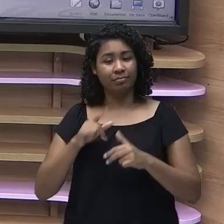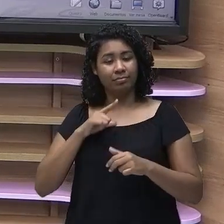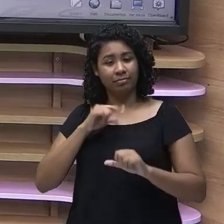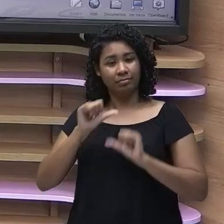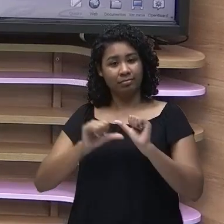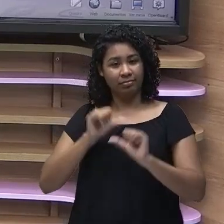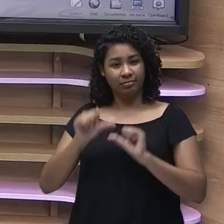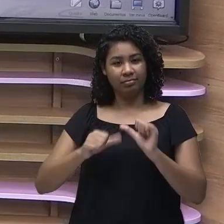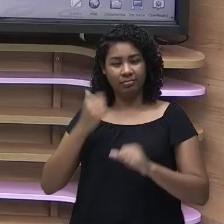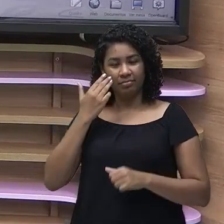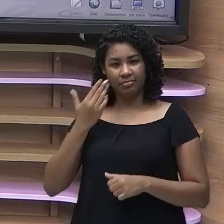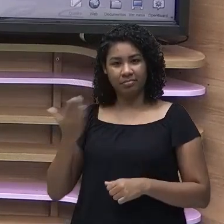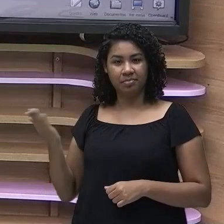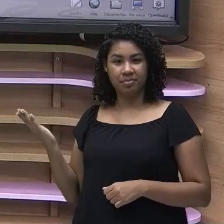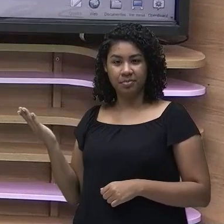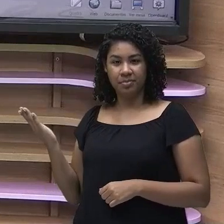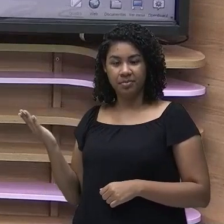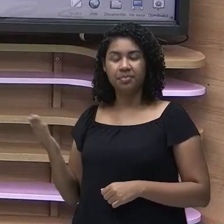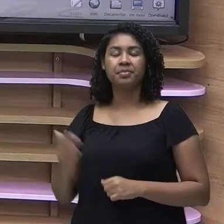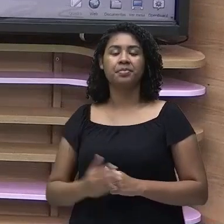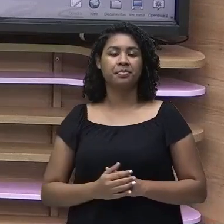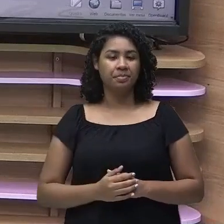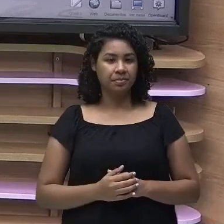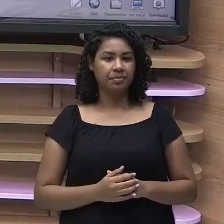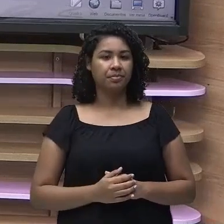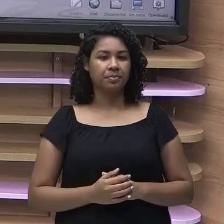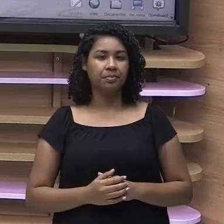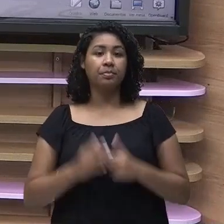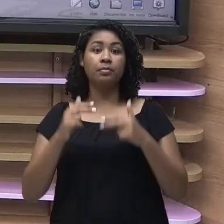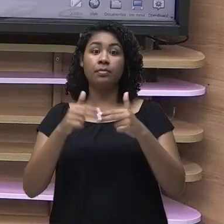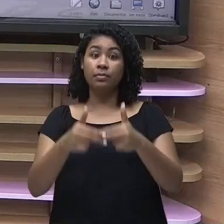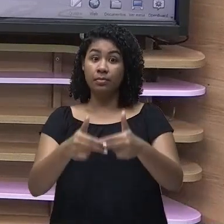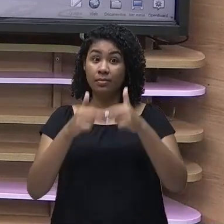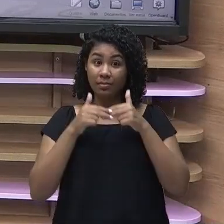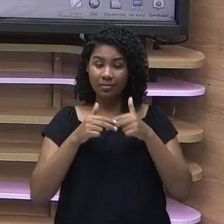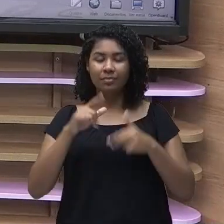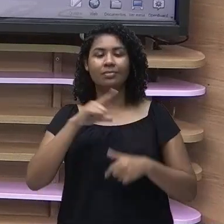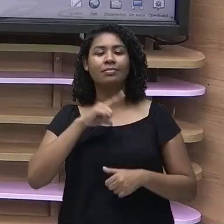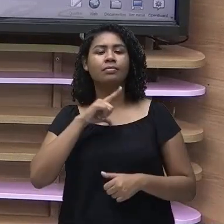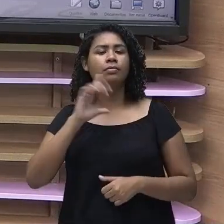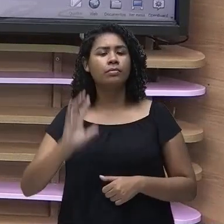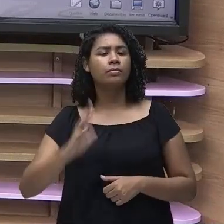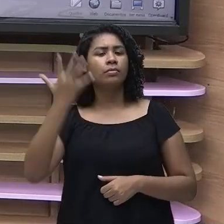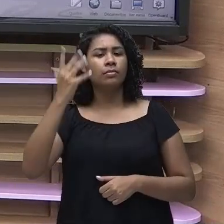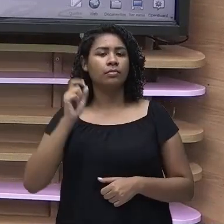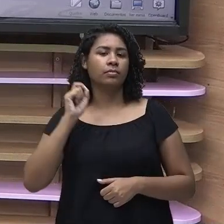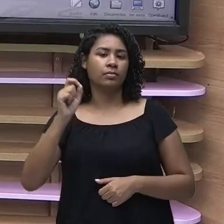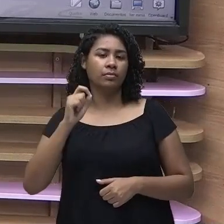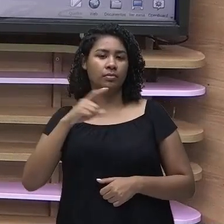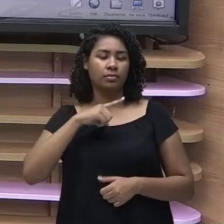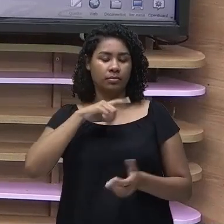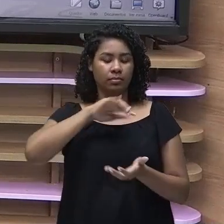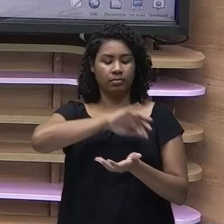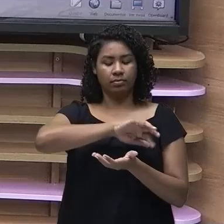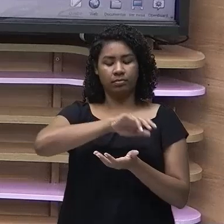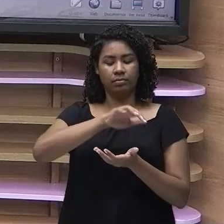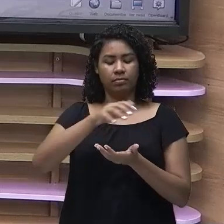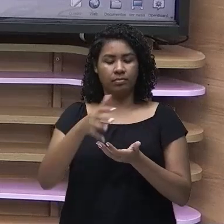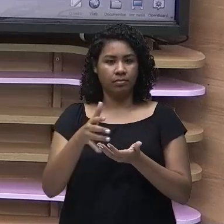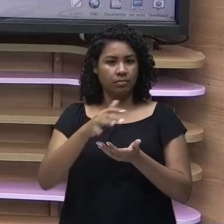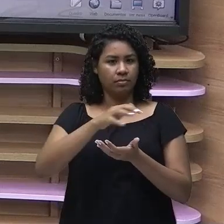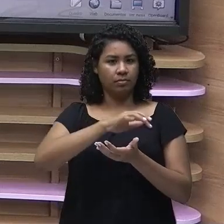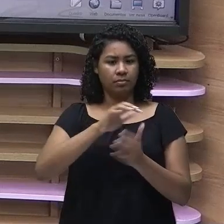é isso que acontece quando ele chega lá. Por isso que ocorre o quê? Buracos na camada de ozônio, porque ela